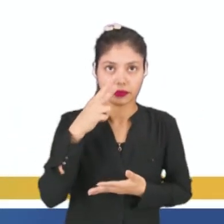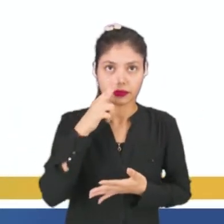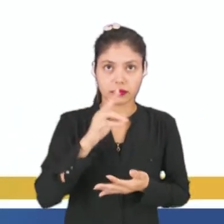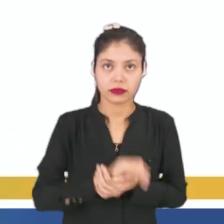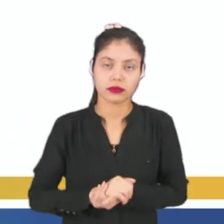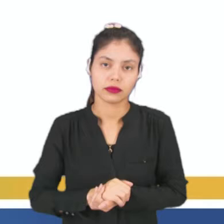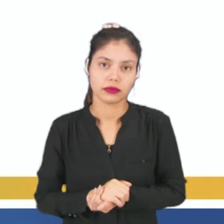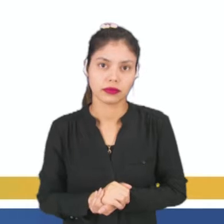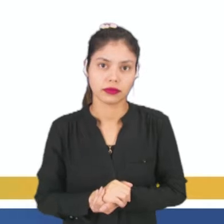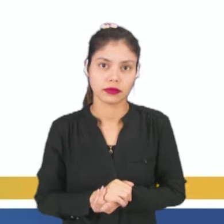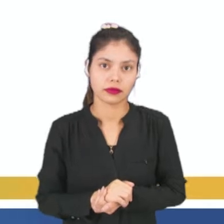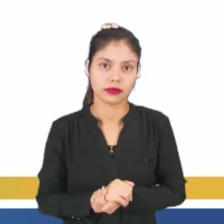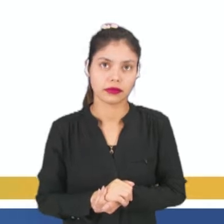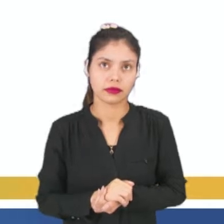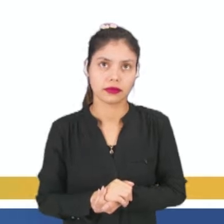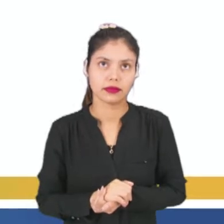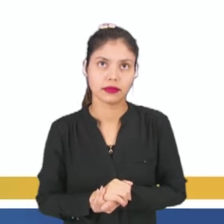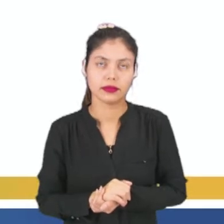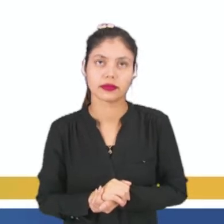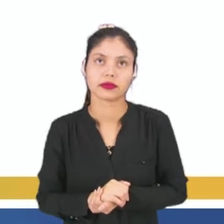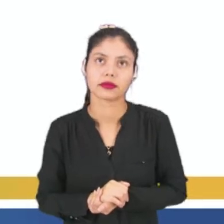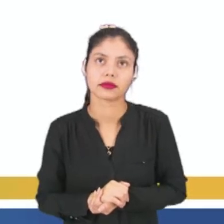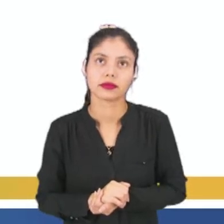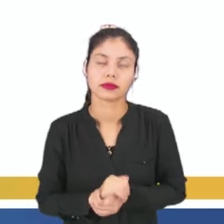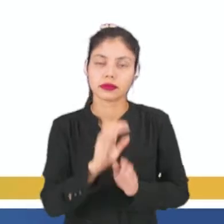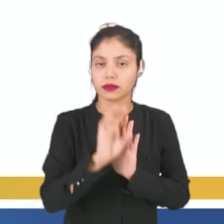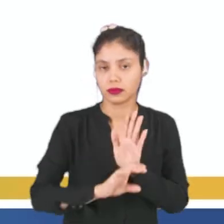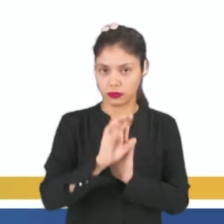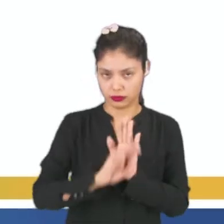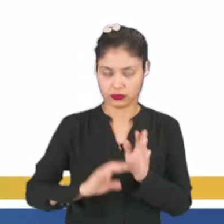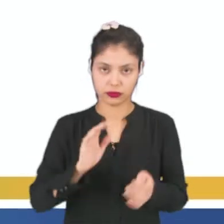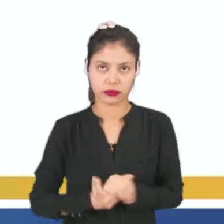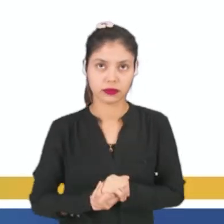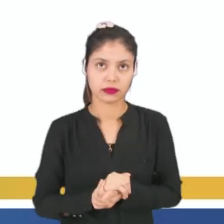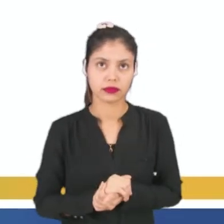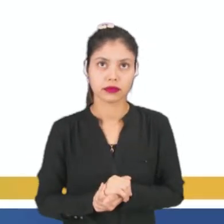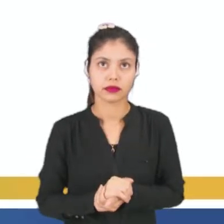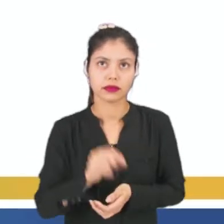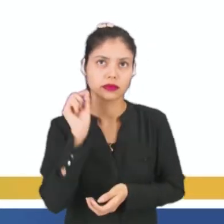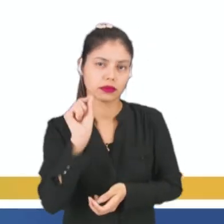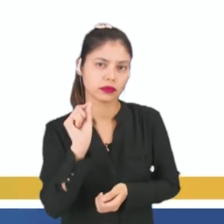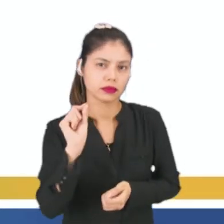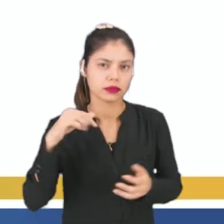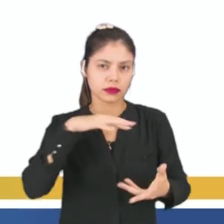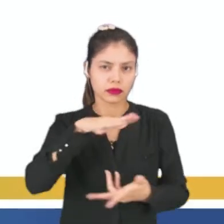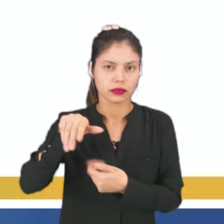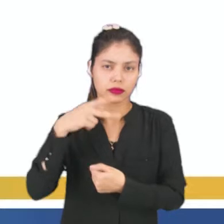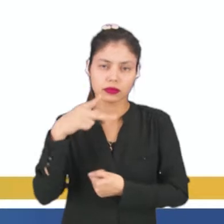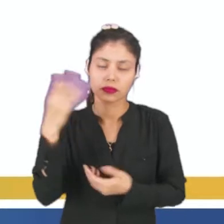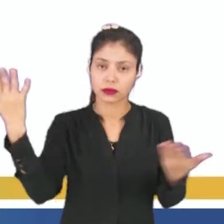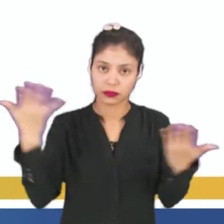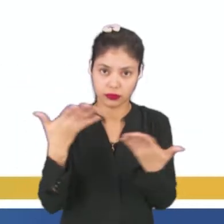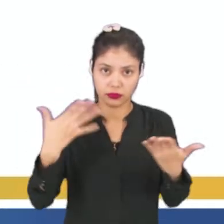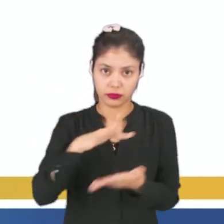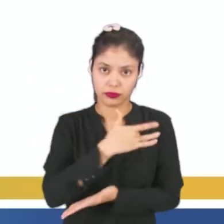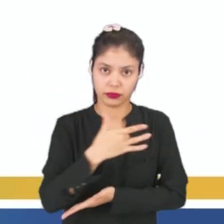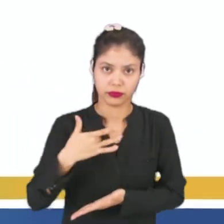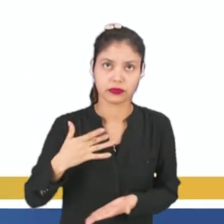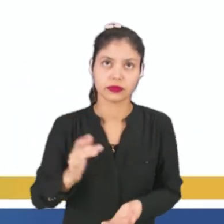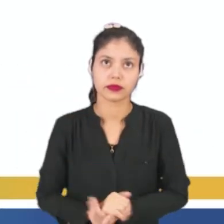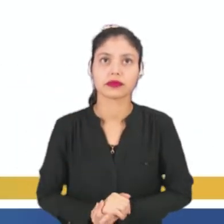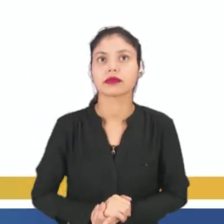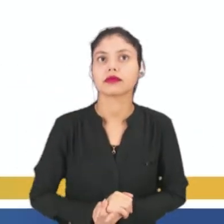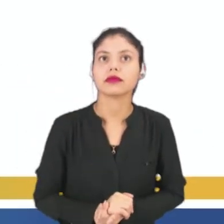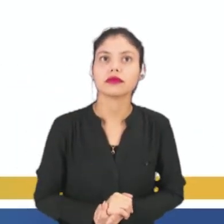dar uma pré-aquecida no conteúdo, trago para vocês o que engloba saúde atualmente, né?